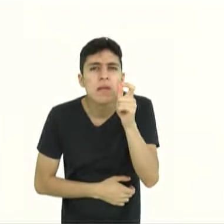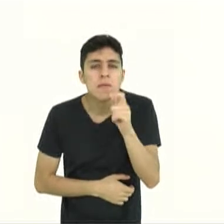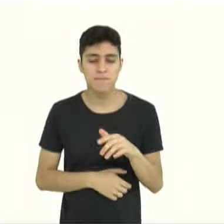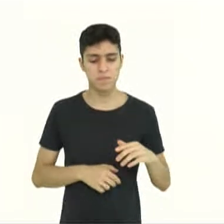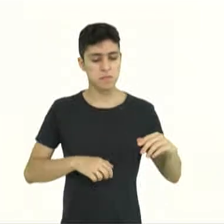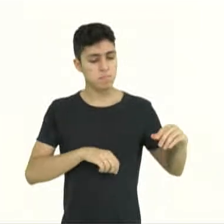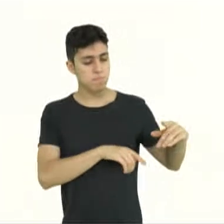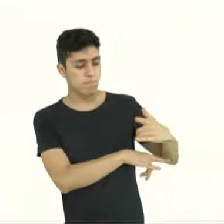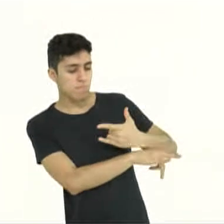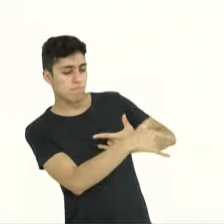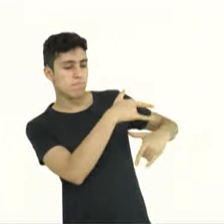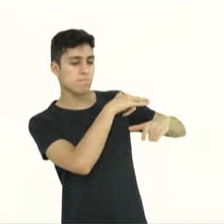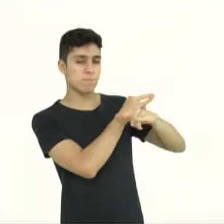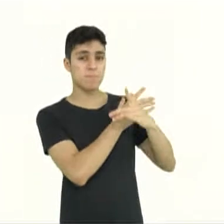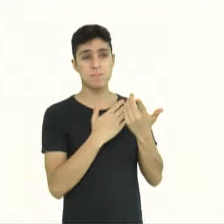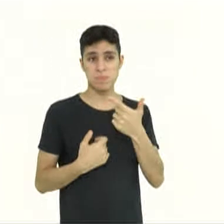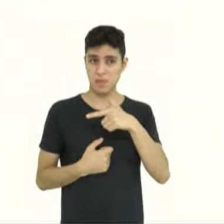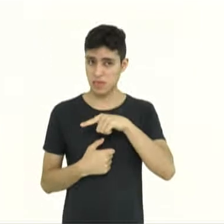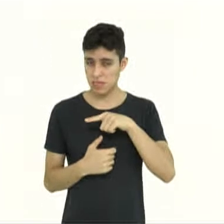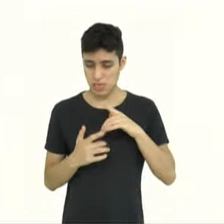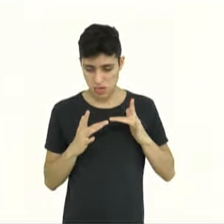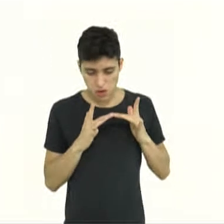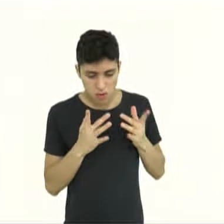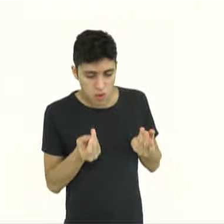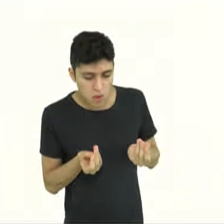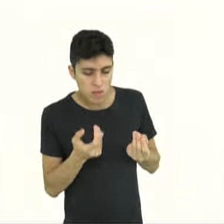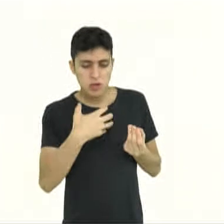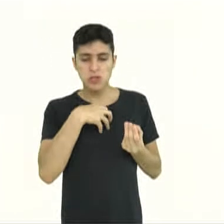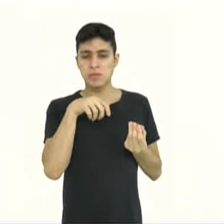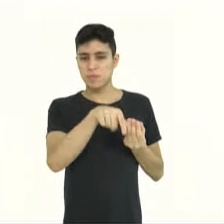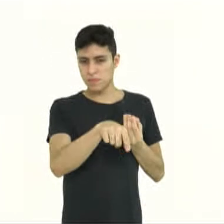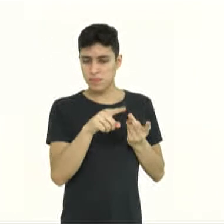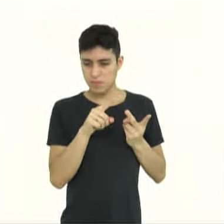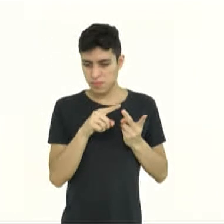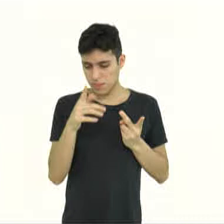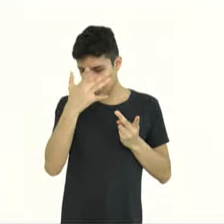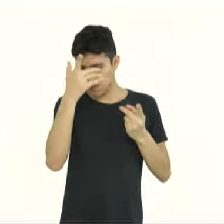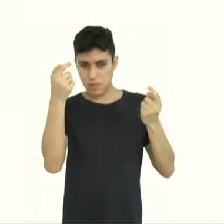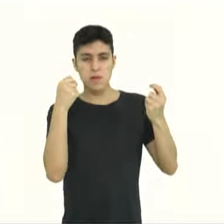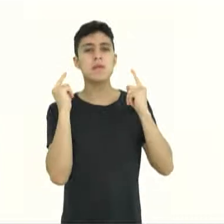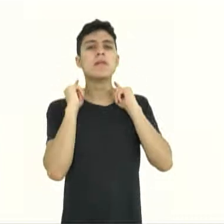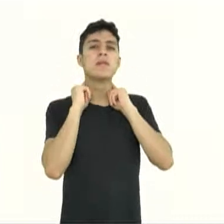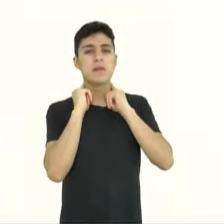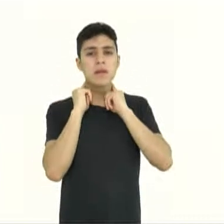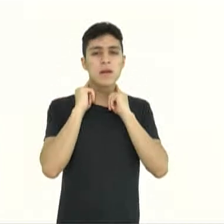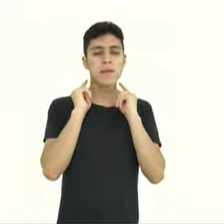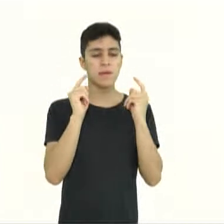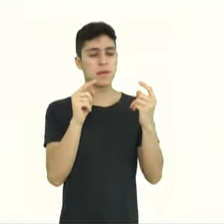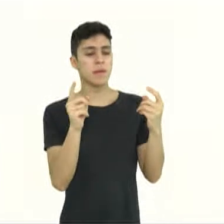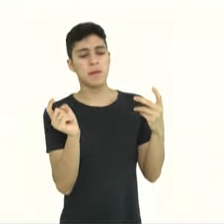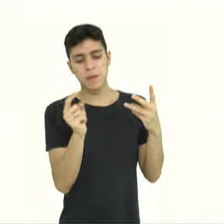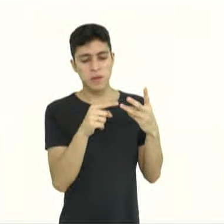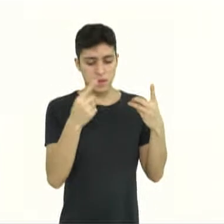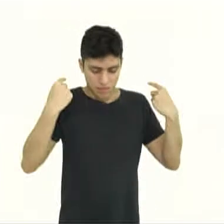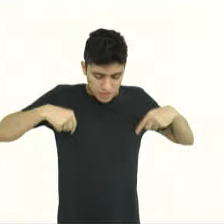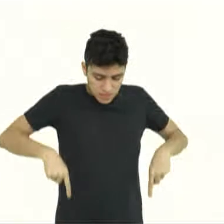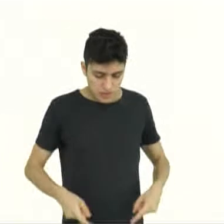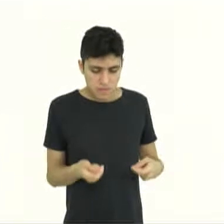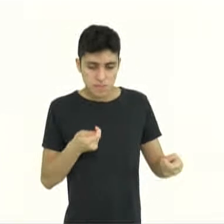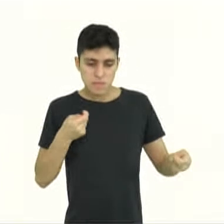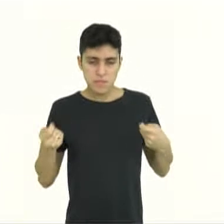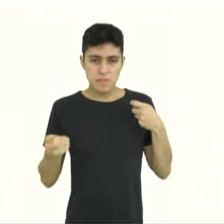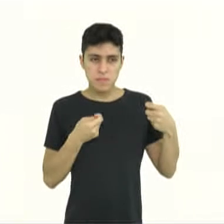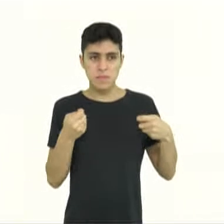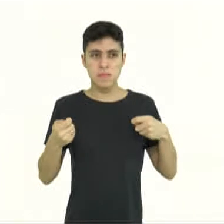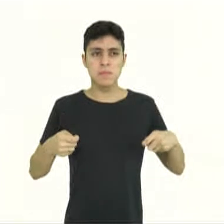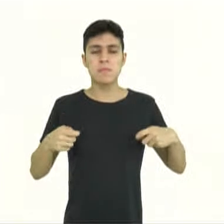A manipulação se dá pelo contato direto com o boneco. Um manipulador controla a cabeça e seus mecanismos enquanto sustenta o peso do boneco